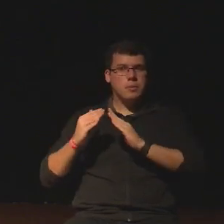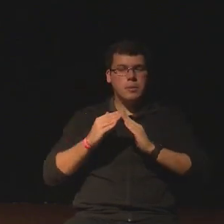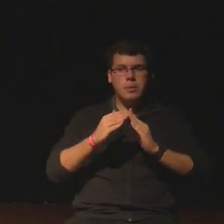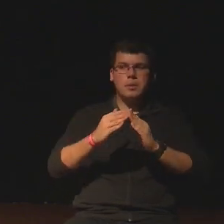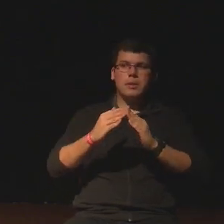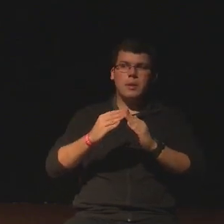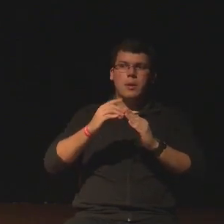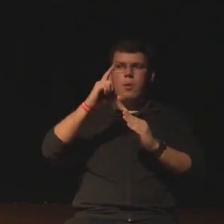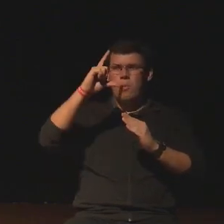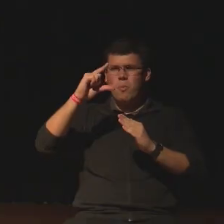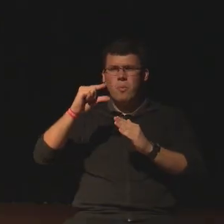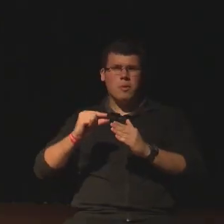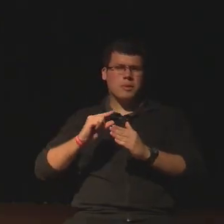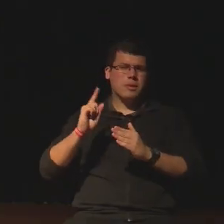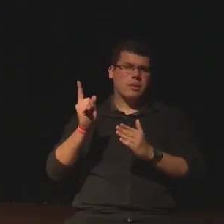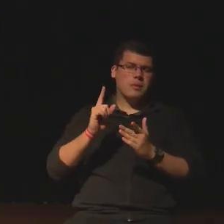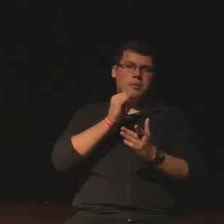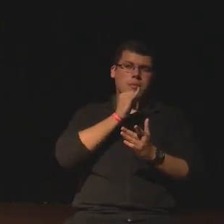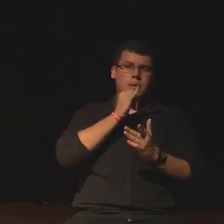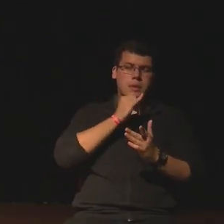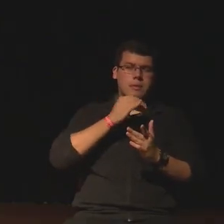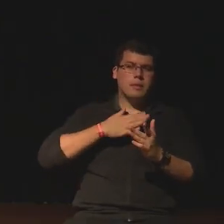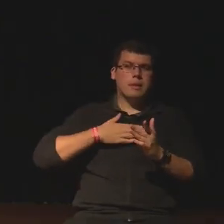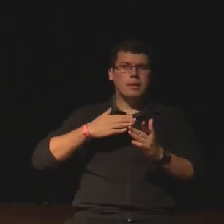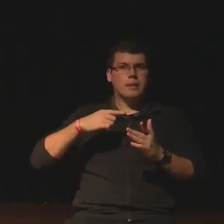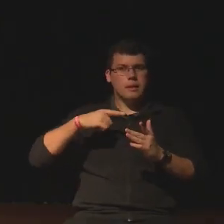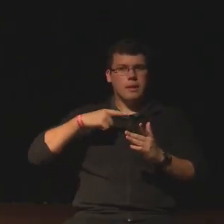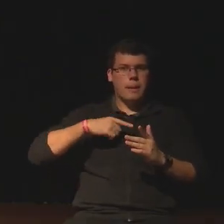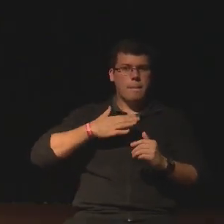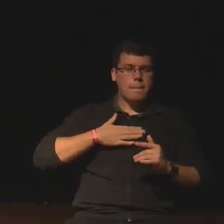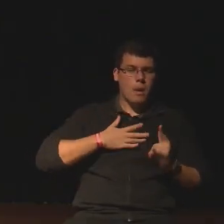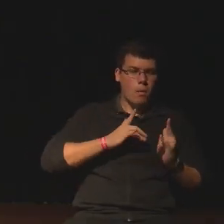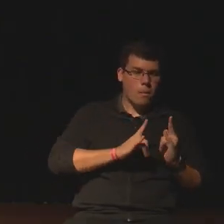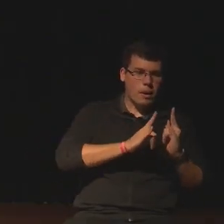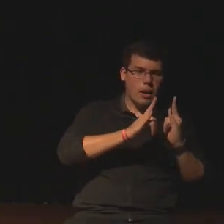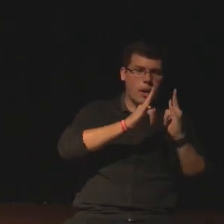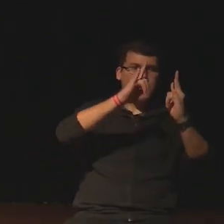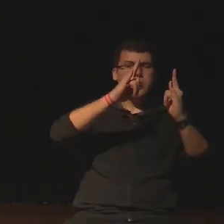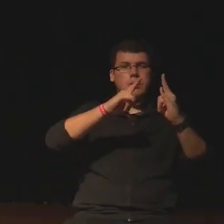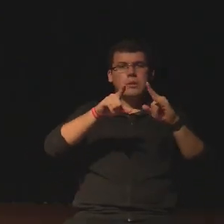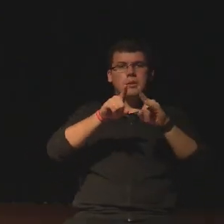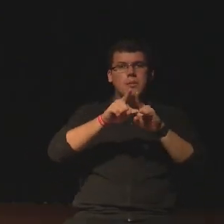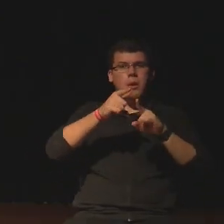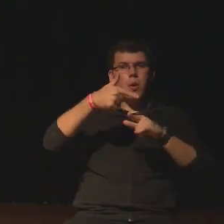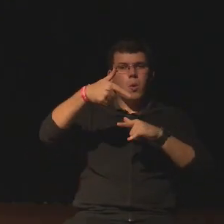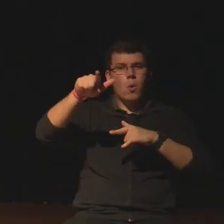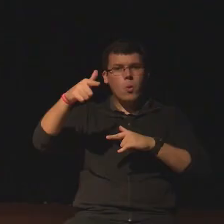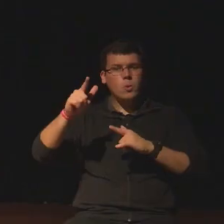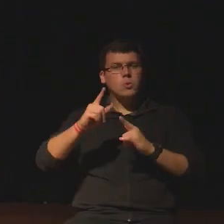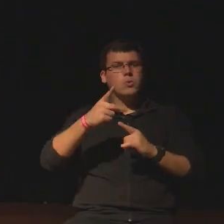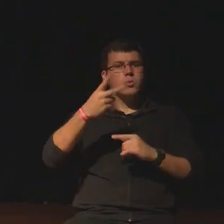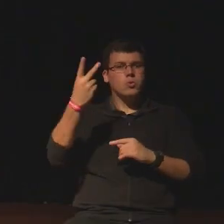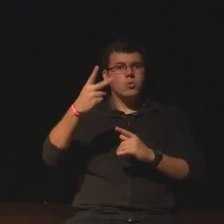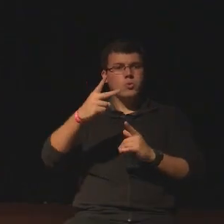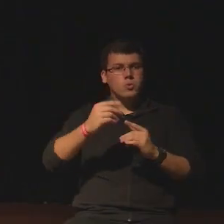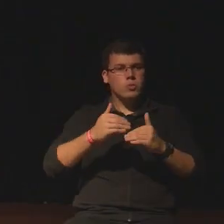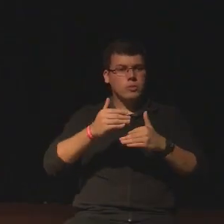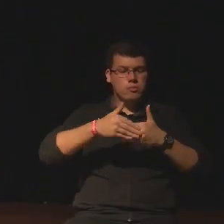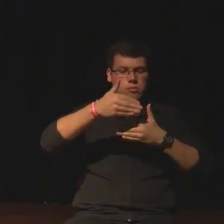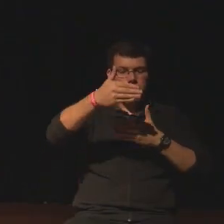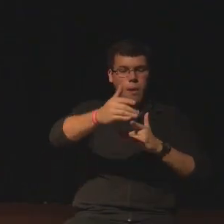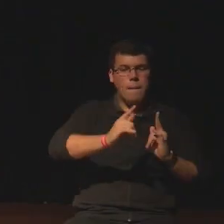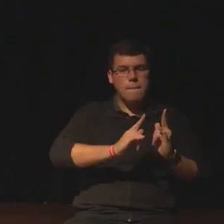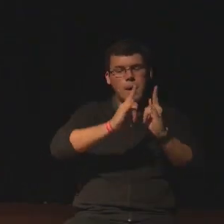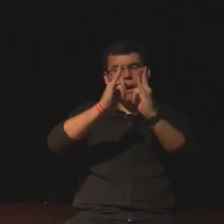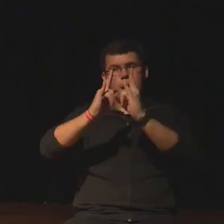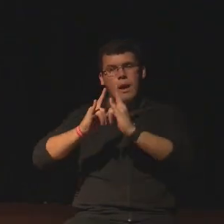meu prédio, o outro e os outros dois à frente, eu acho que são umas 600 casas, apartamentos, né? Então,